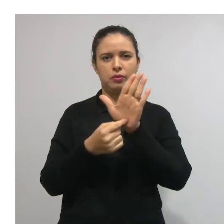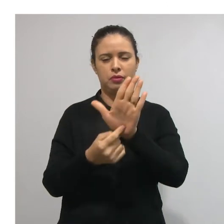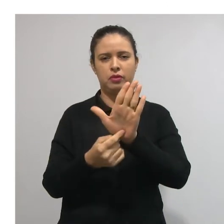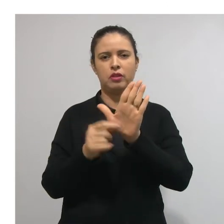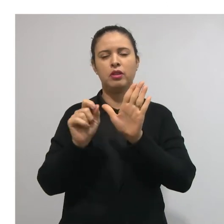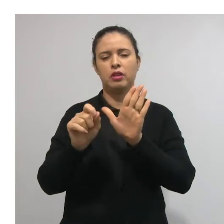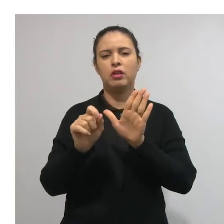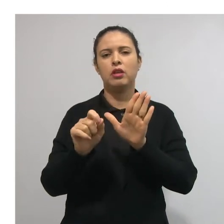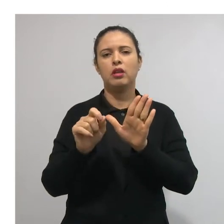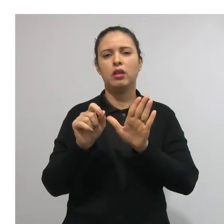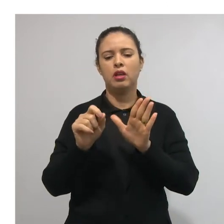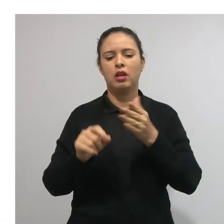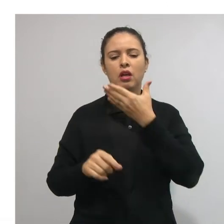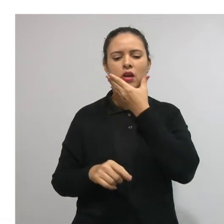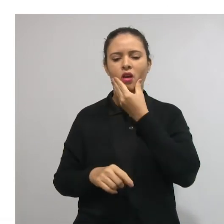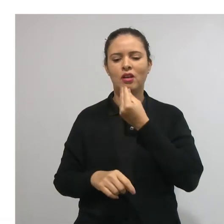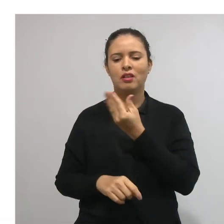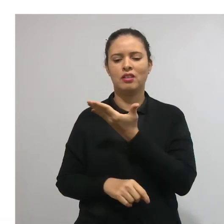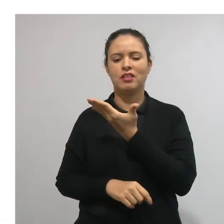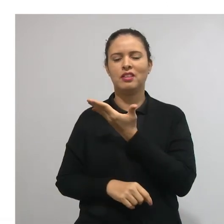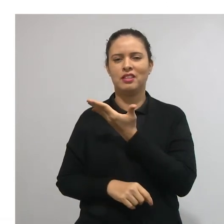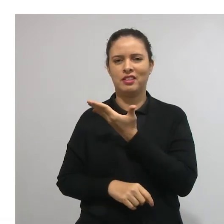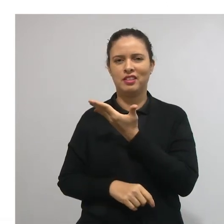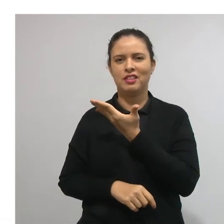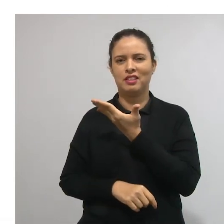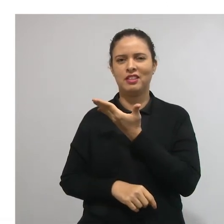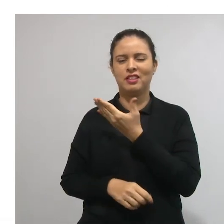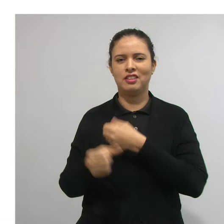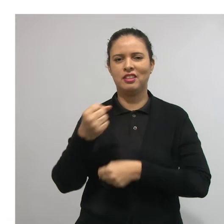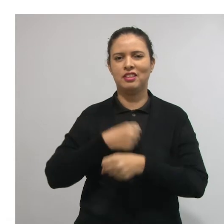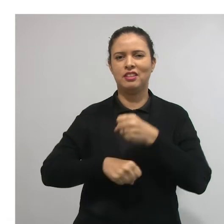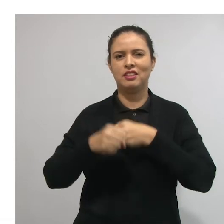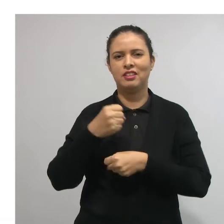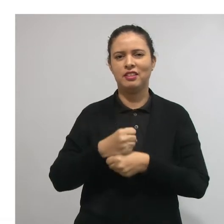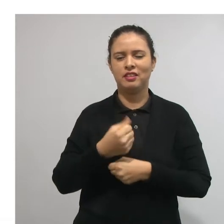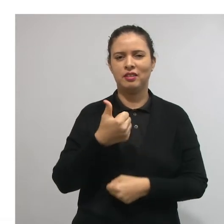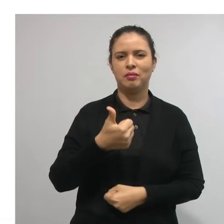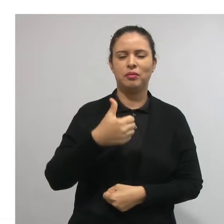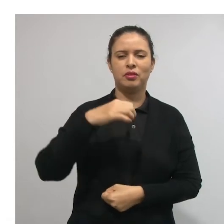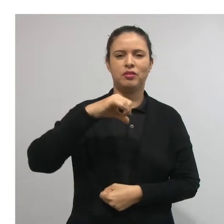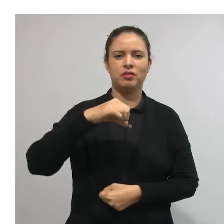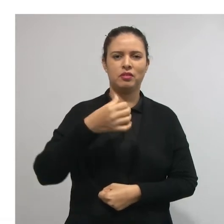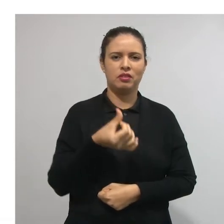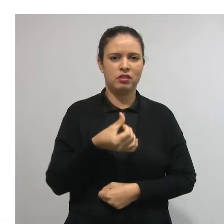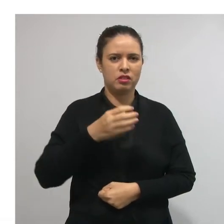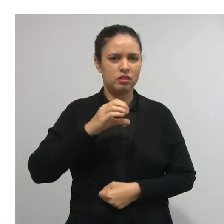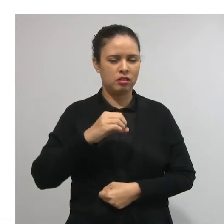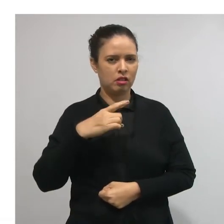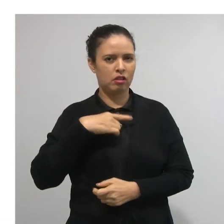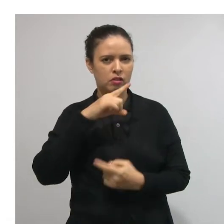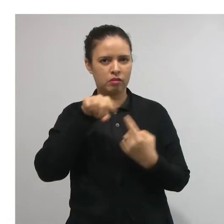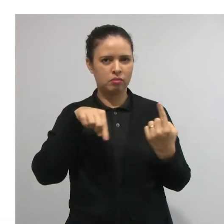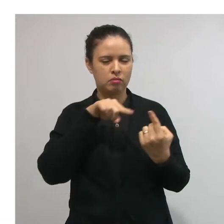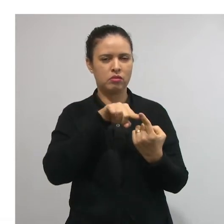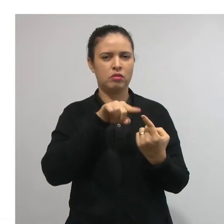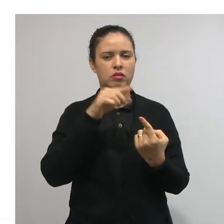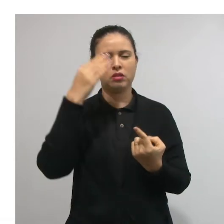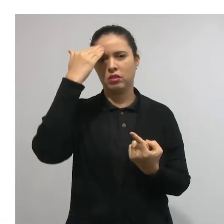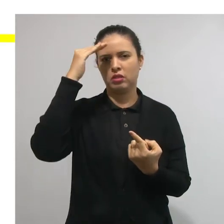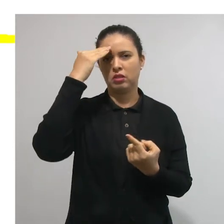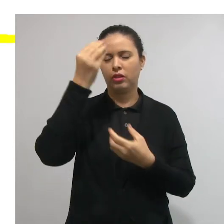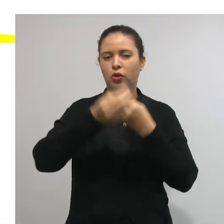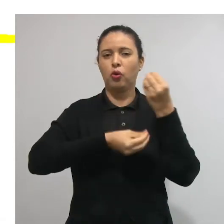humano, Ludwig von Bertalanffy, né, na década de 60. Ele tinha o objetivo de